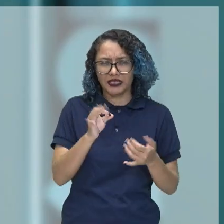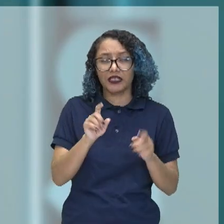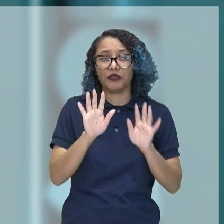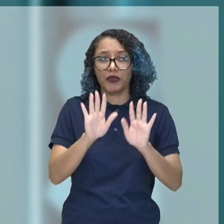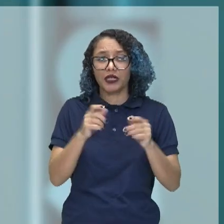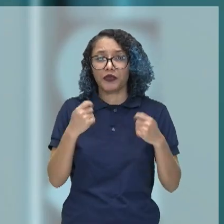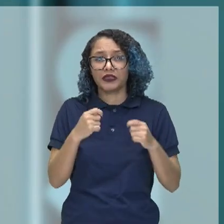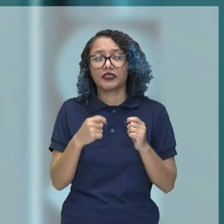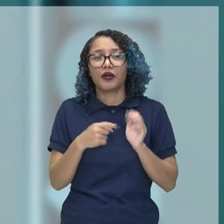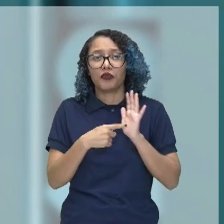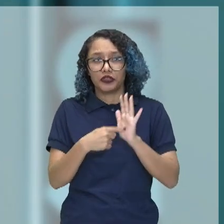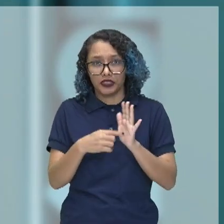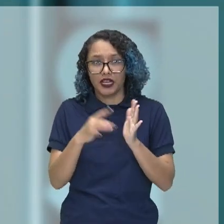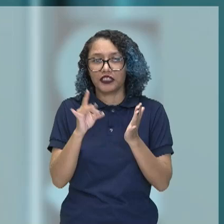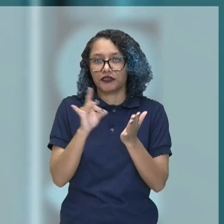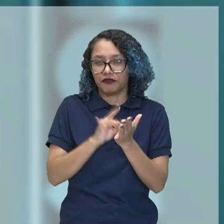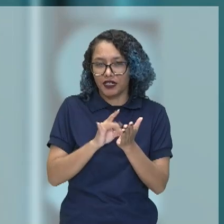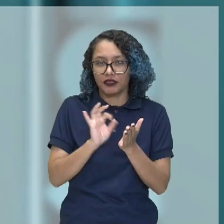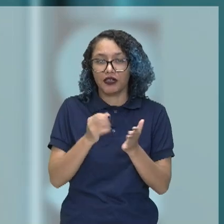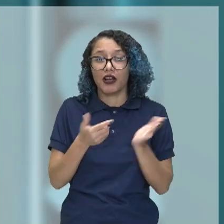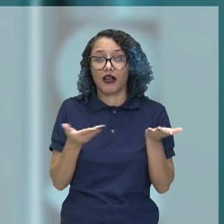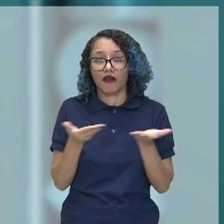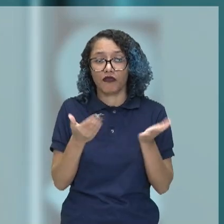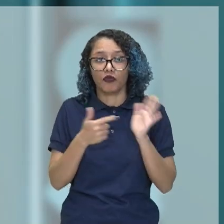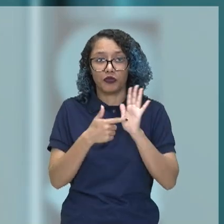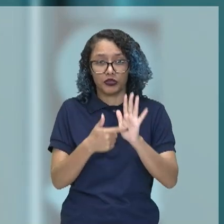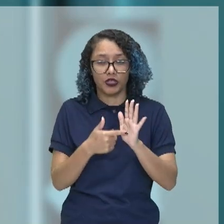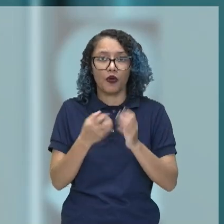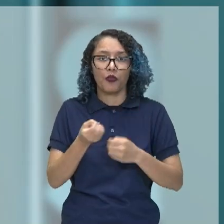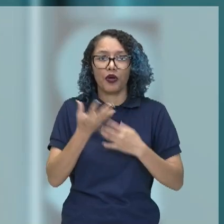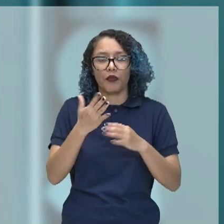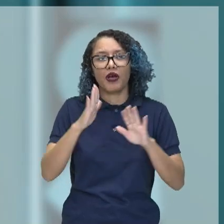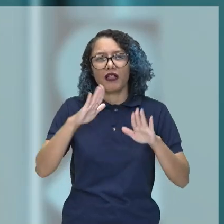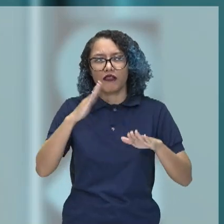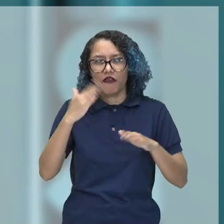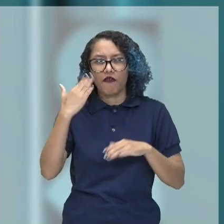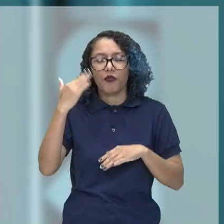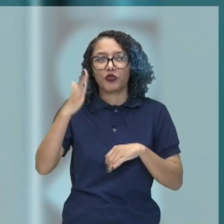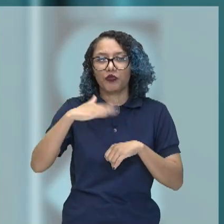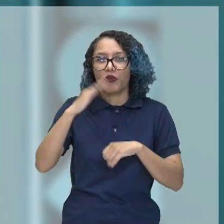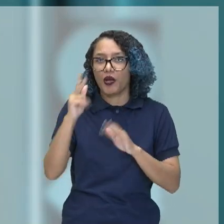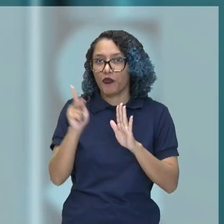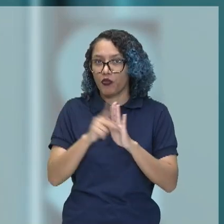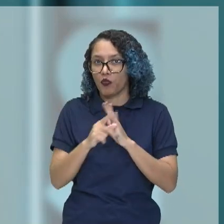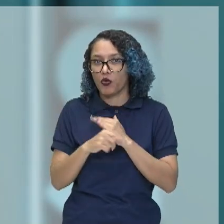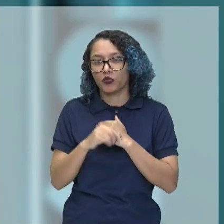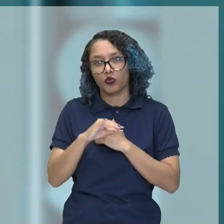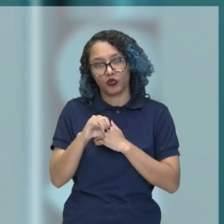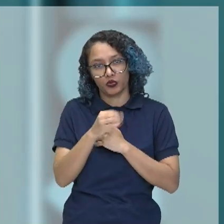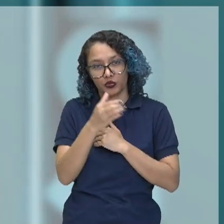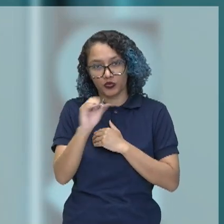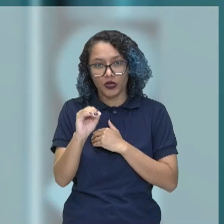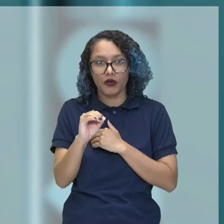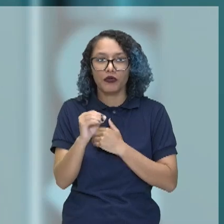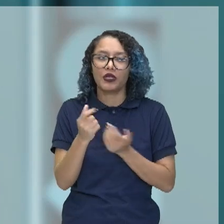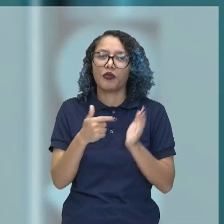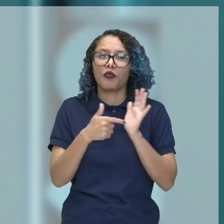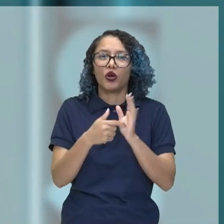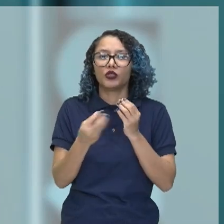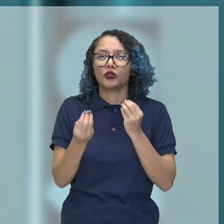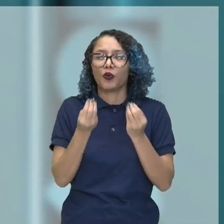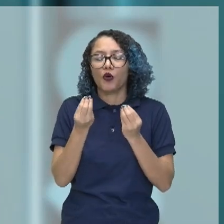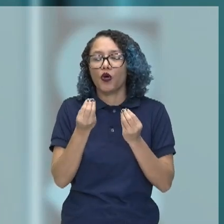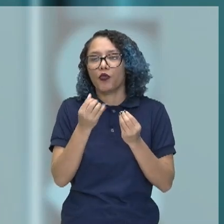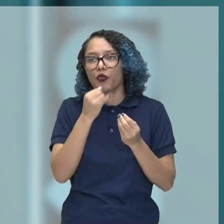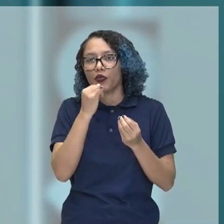isso funciona. Então, eu vou apresentar para vocês um poema, talvez o poema mais conhecido de João Cabral de Melo Neto, que dá um pouquinho da ideia desse